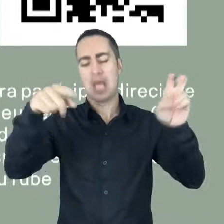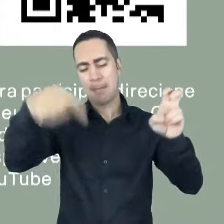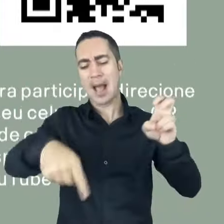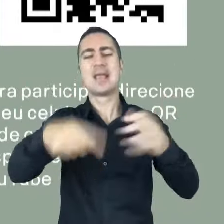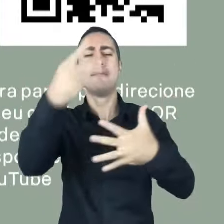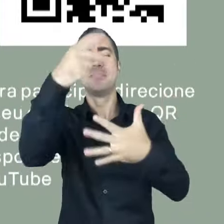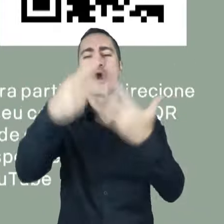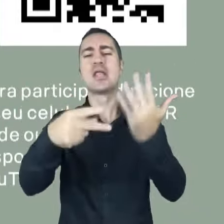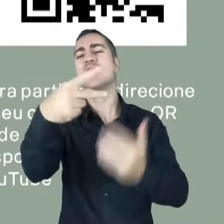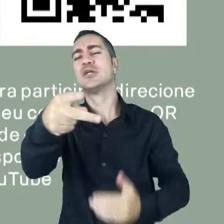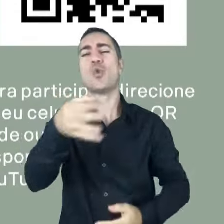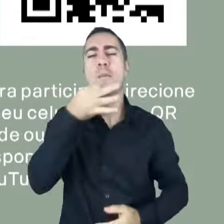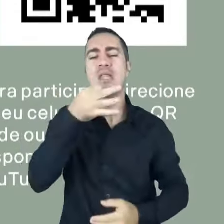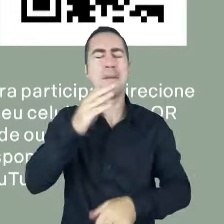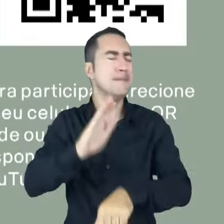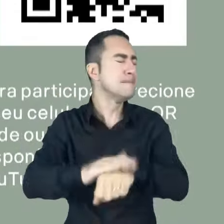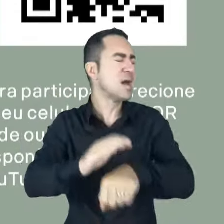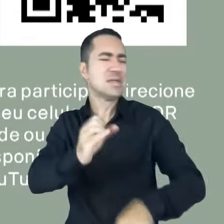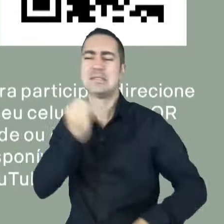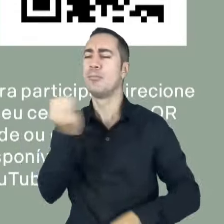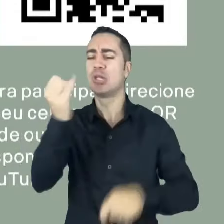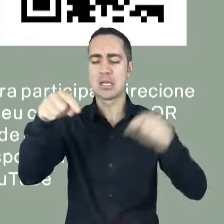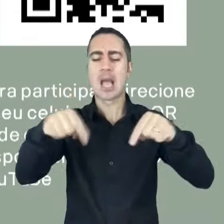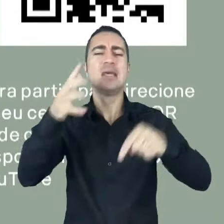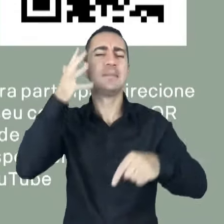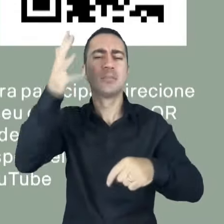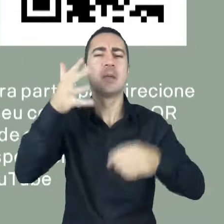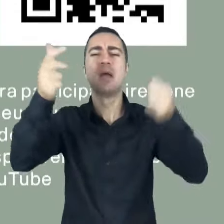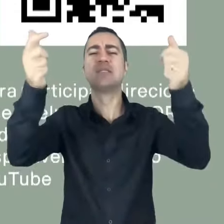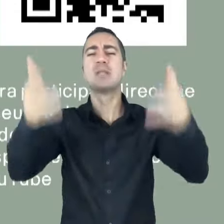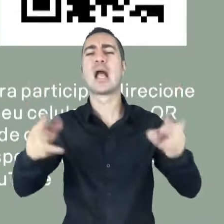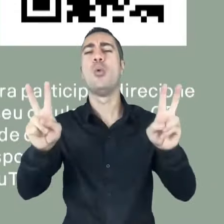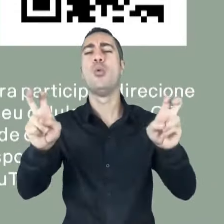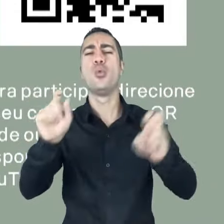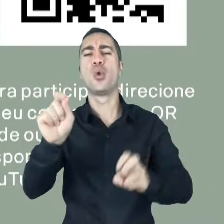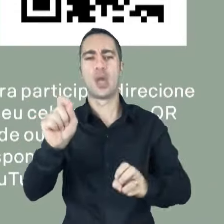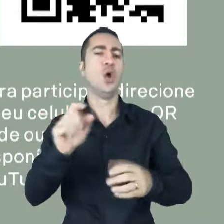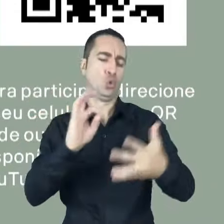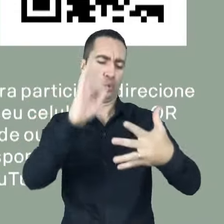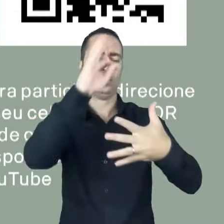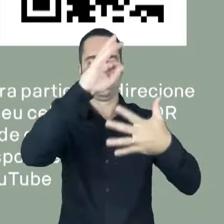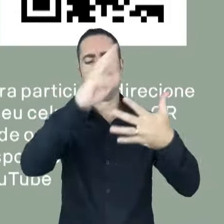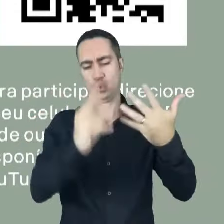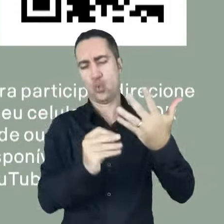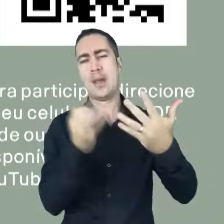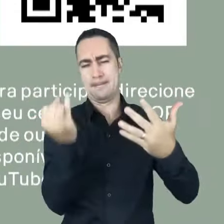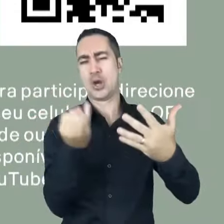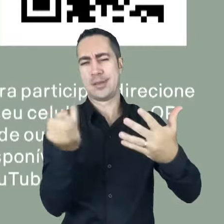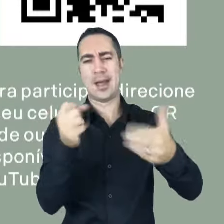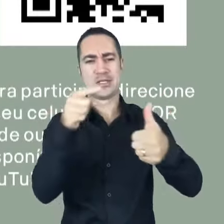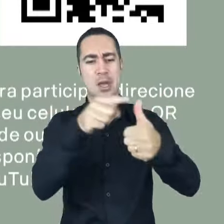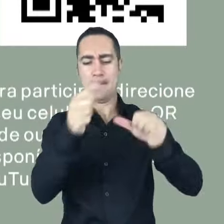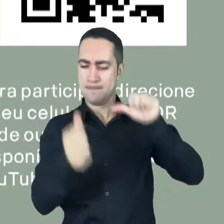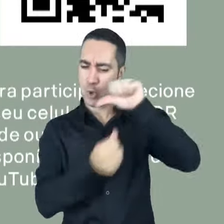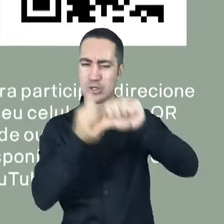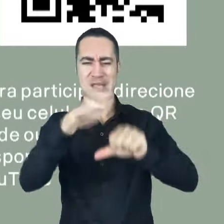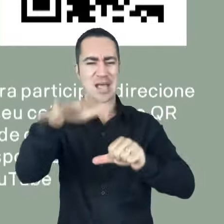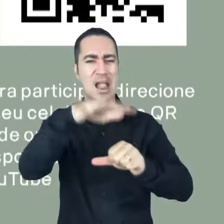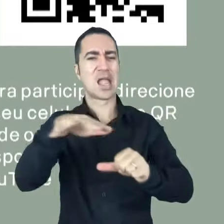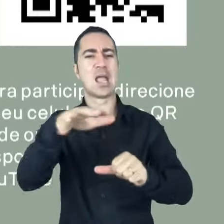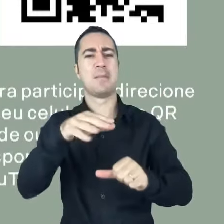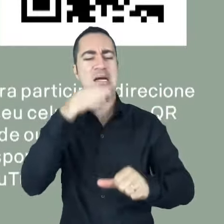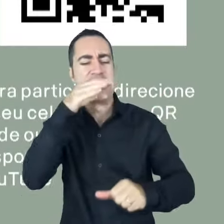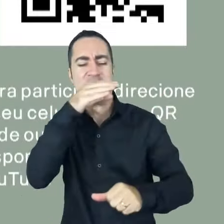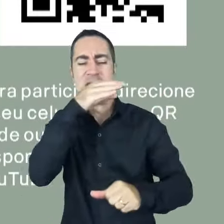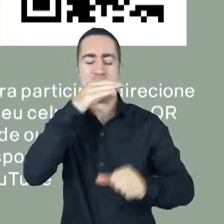deveria ser prioridade. Sabemos que todos são, tá bom? Mudança climática, diversidade e inclusão,